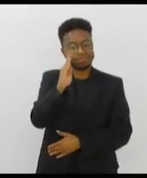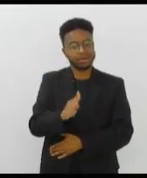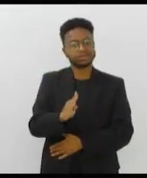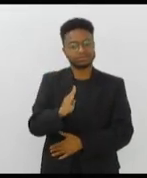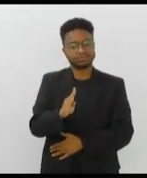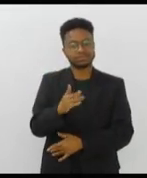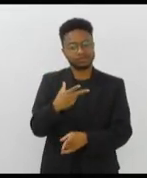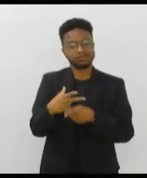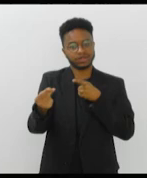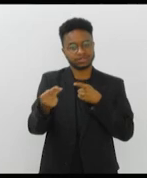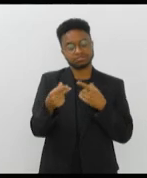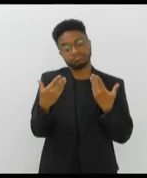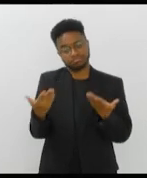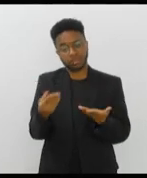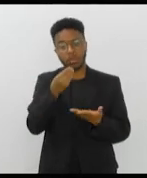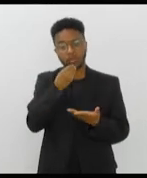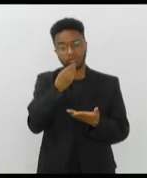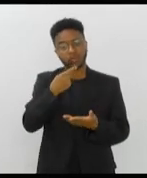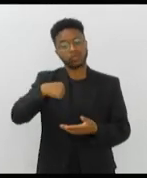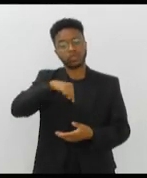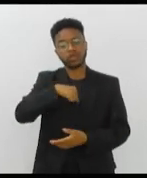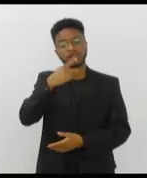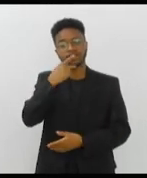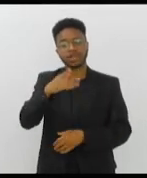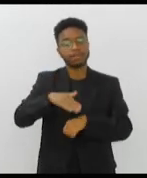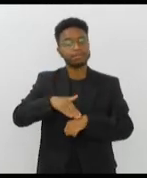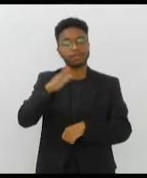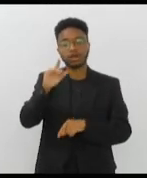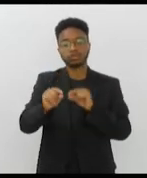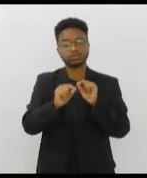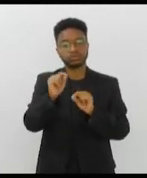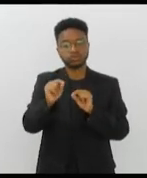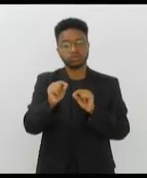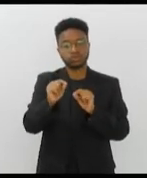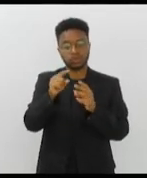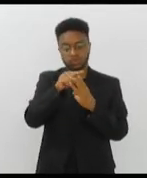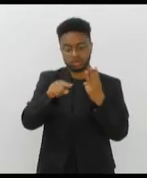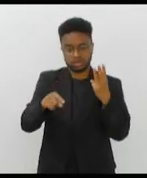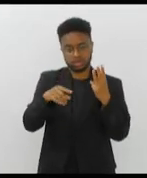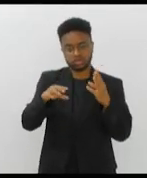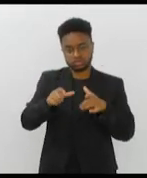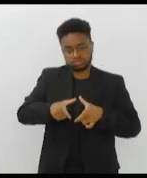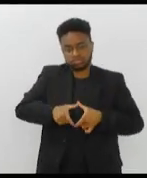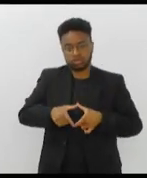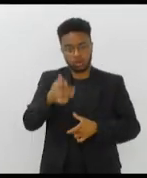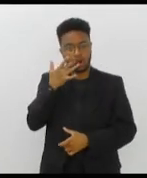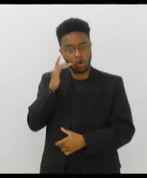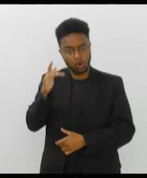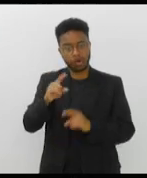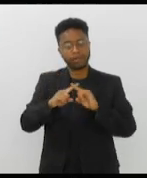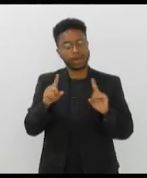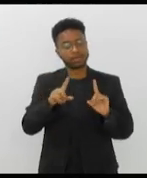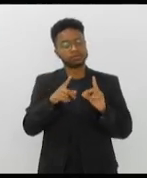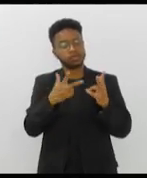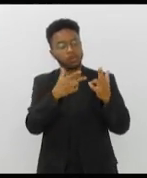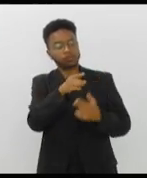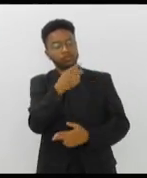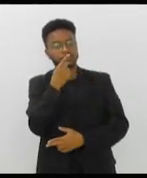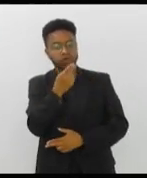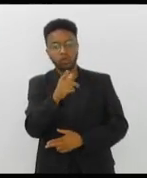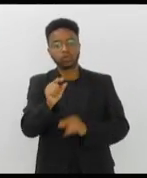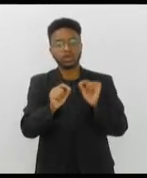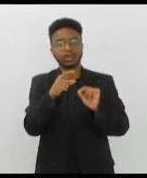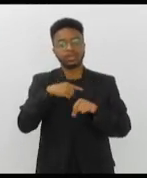né? É claro, a gente está falando mais dos três de ouro, mas, como bem disse Vossa Excelência, tem